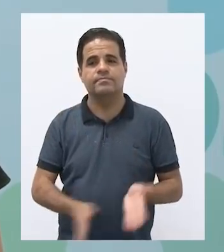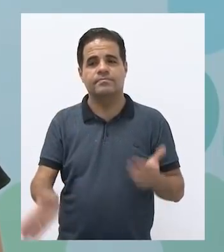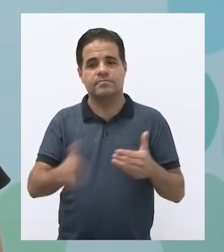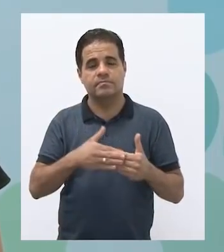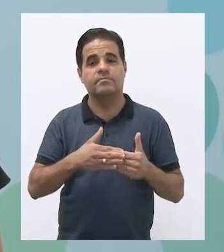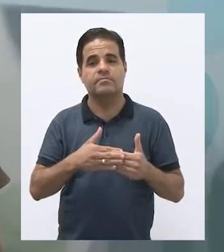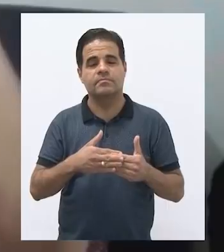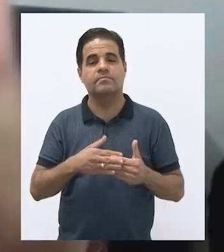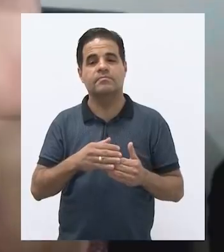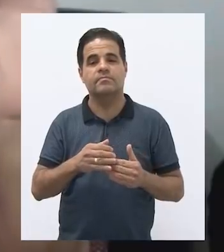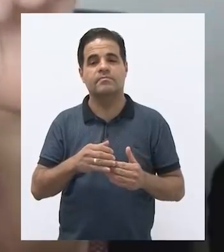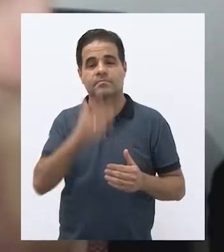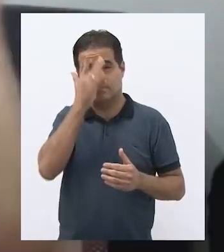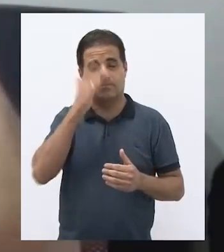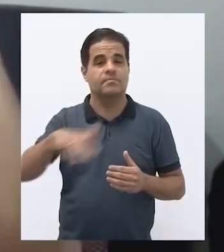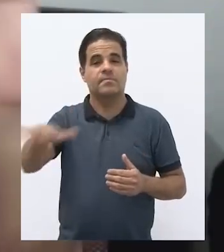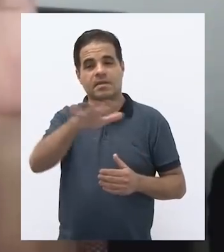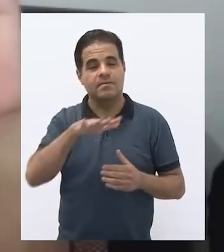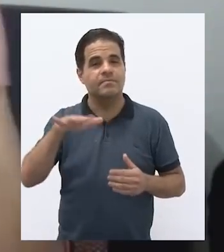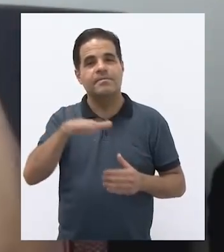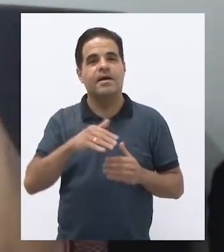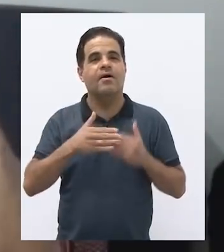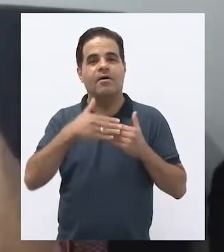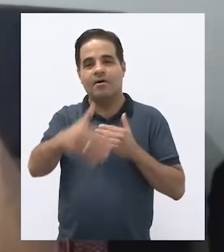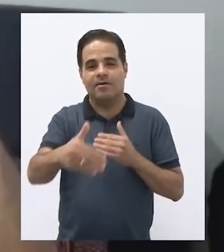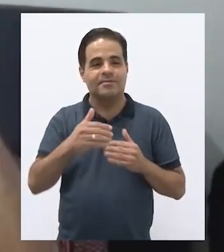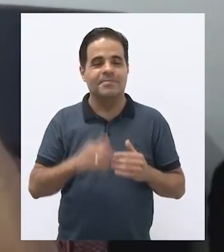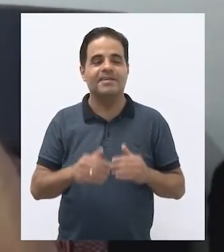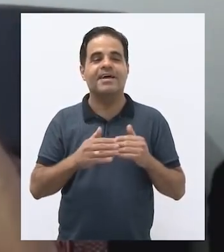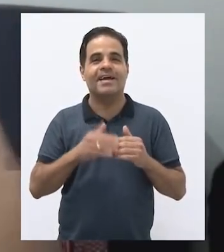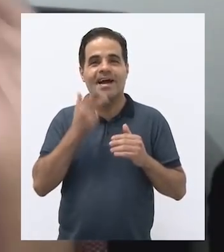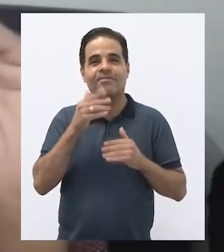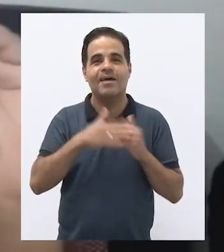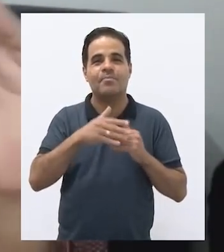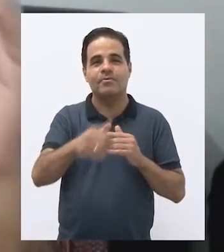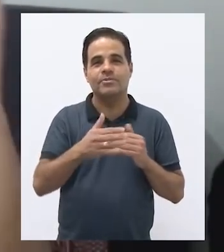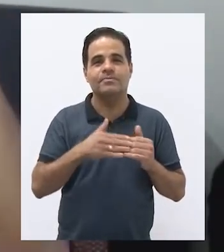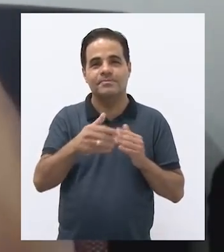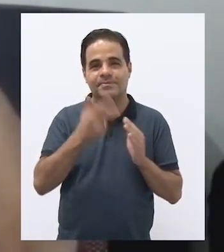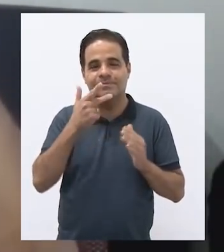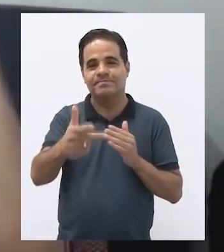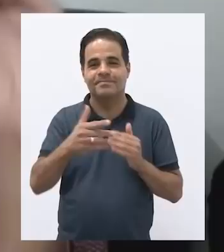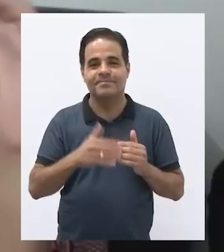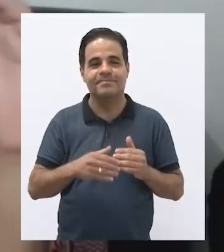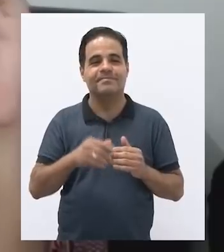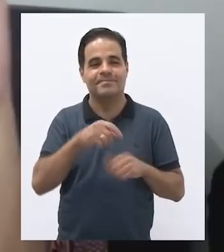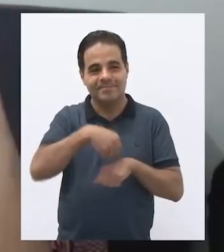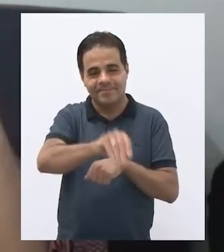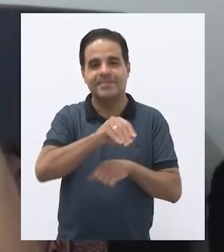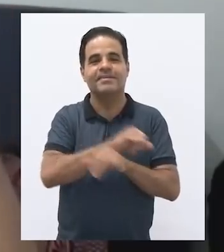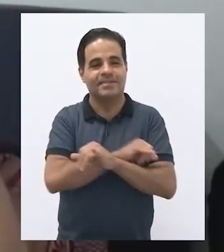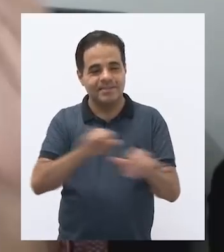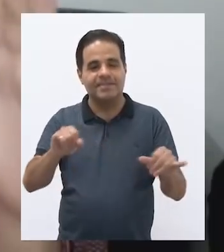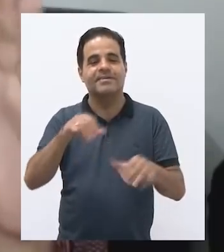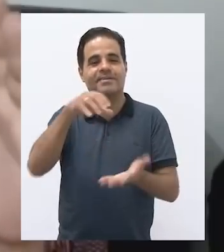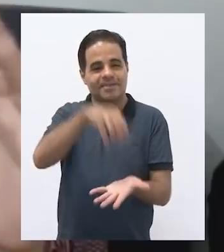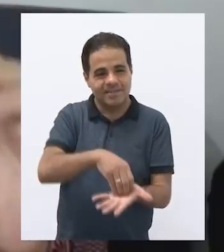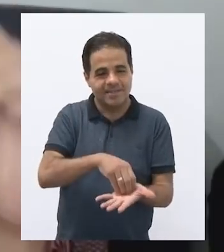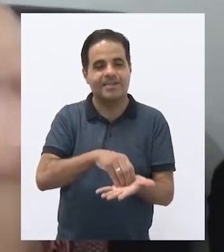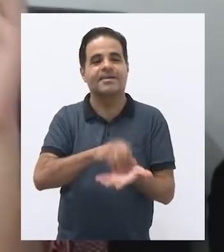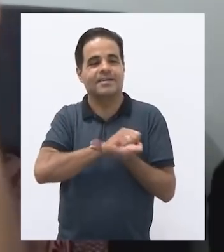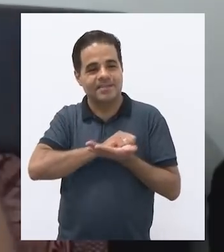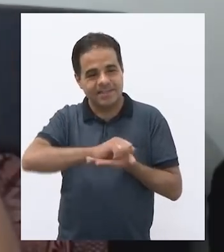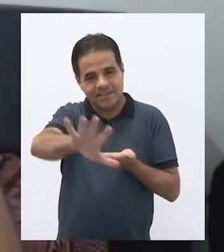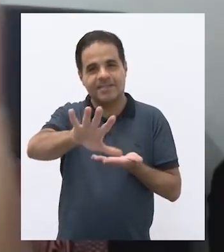antes, Ana, pessoal, estamos assim, a gente continua aqui, vamos resolver a sede o mais rápido